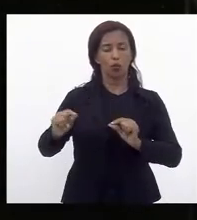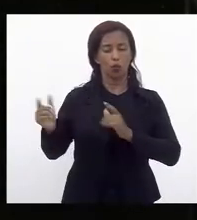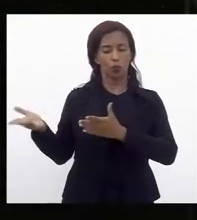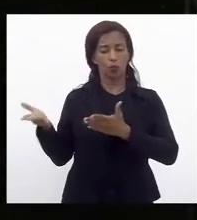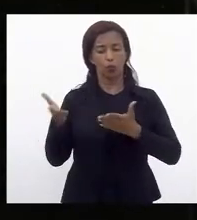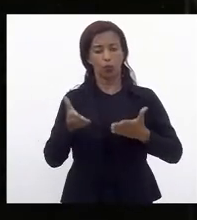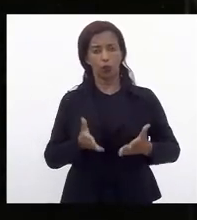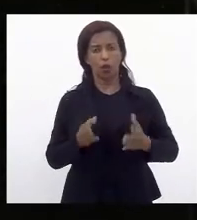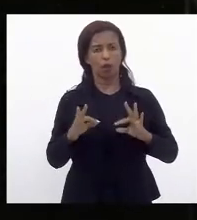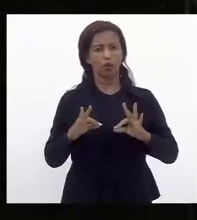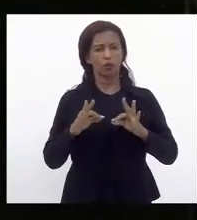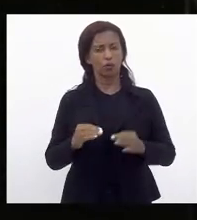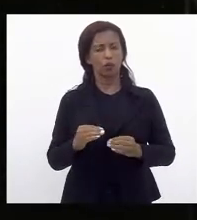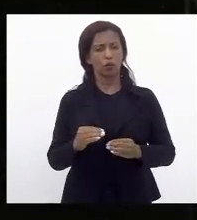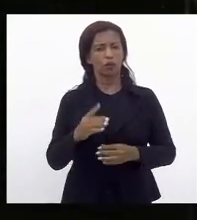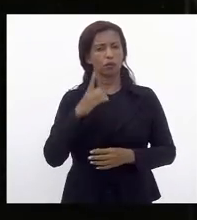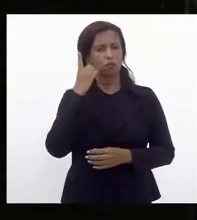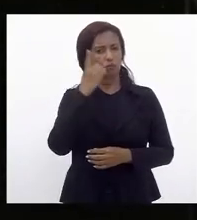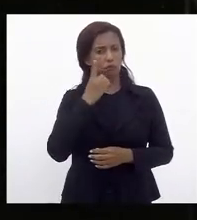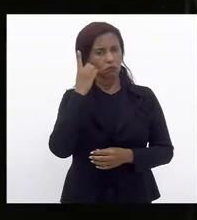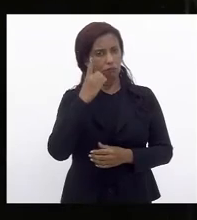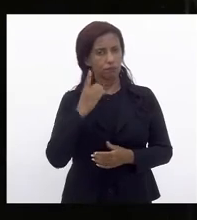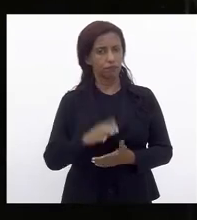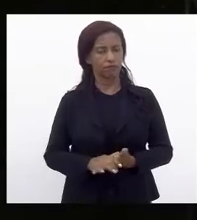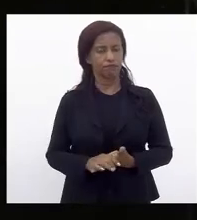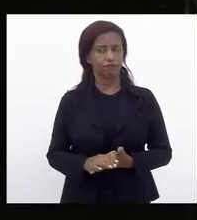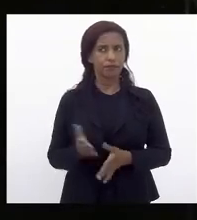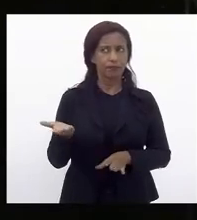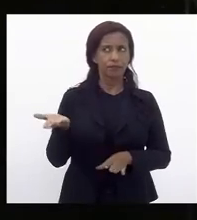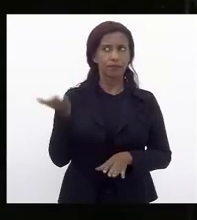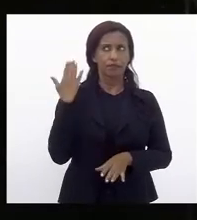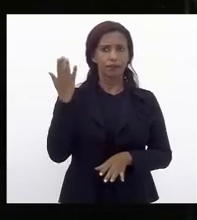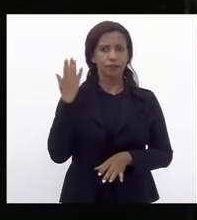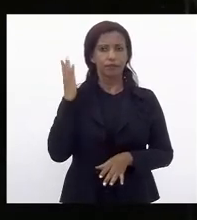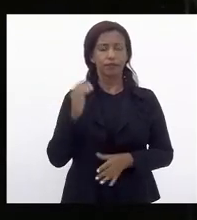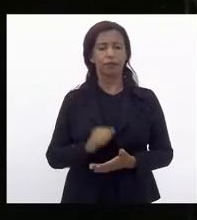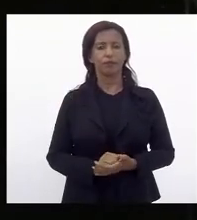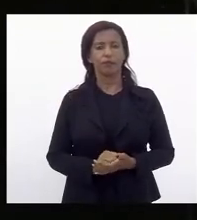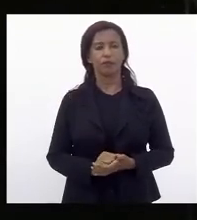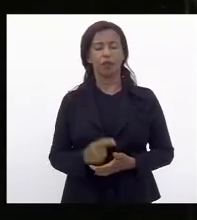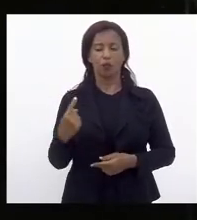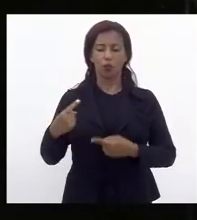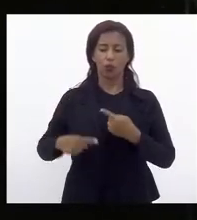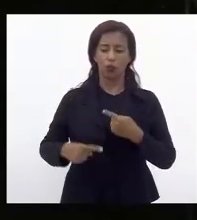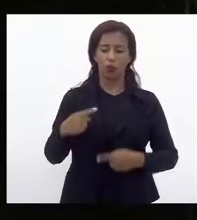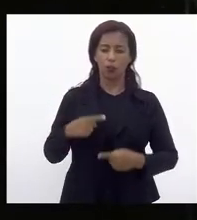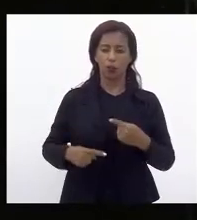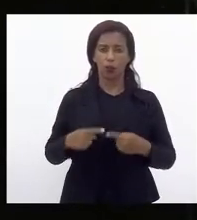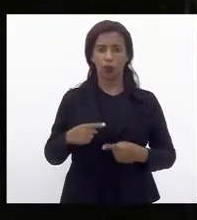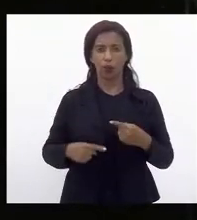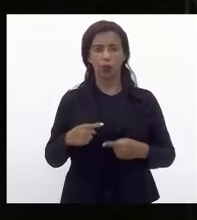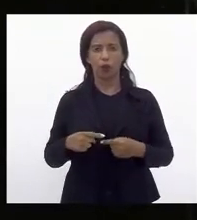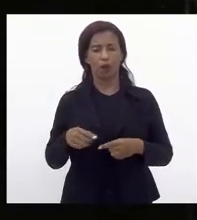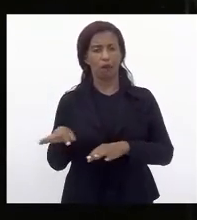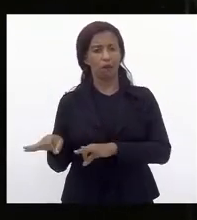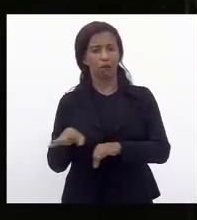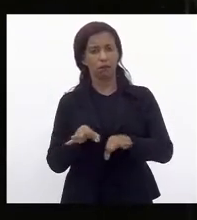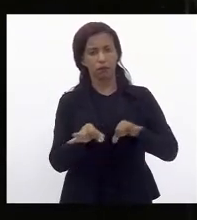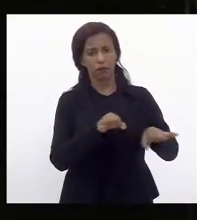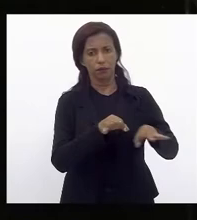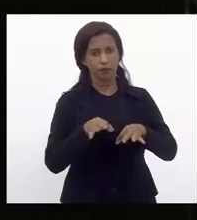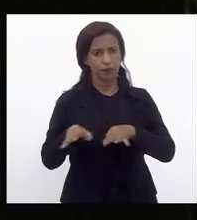né, todas as deputadas que, na época, estavam discutindo e